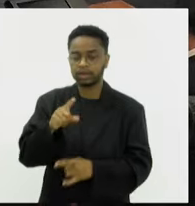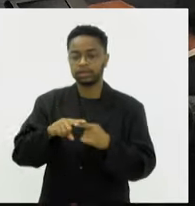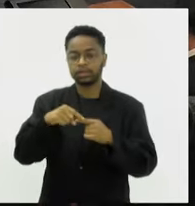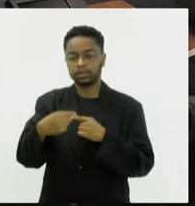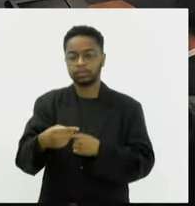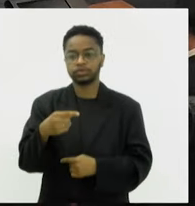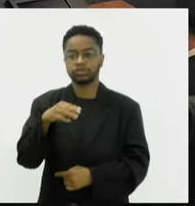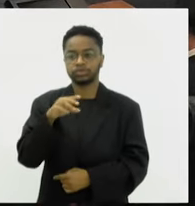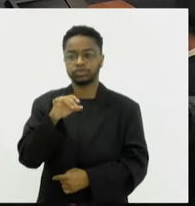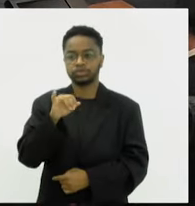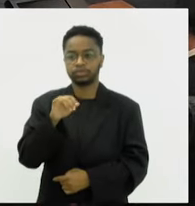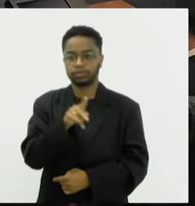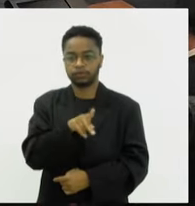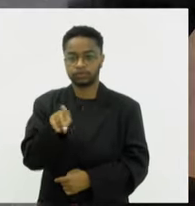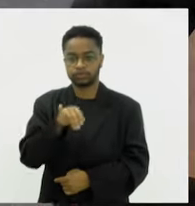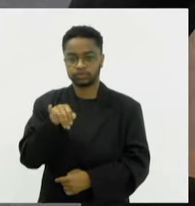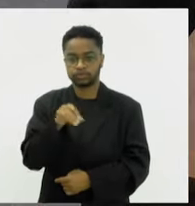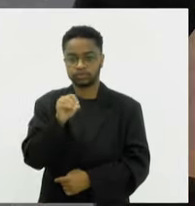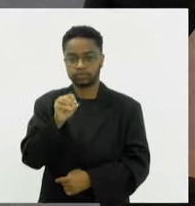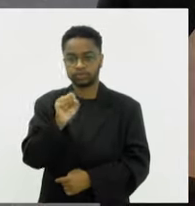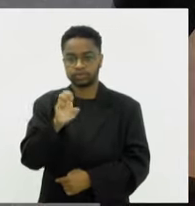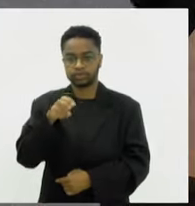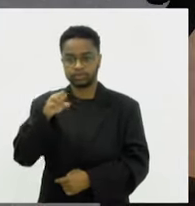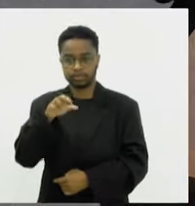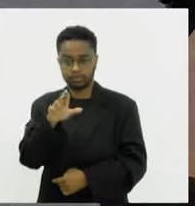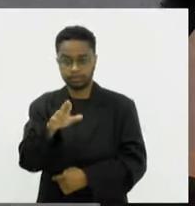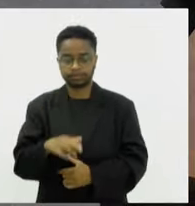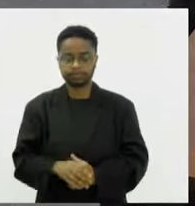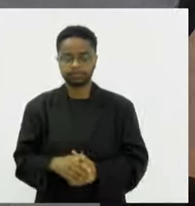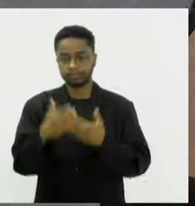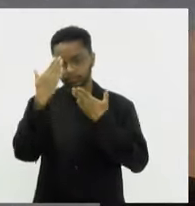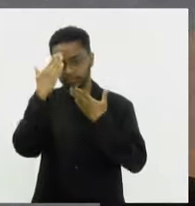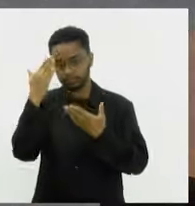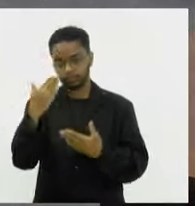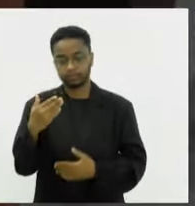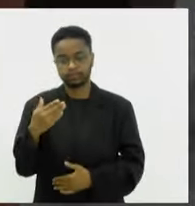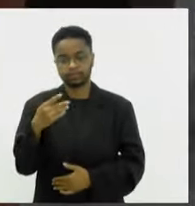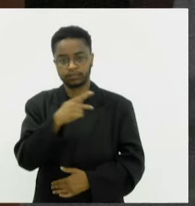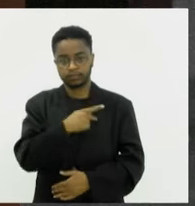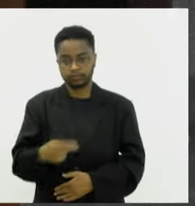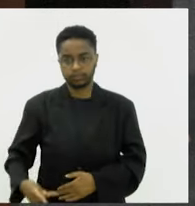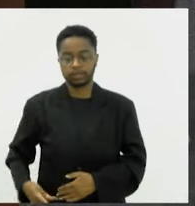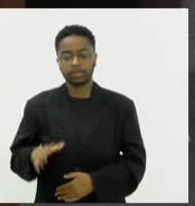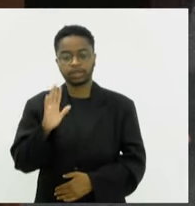seguida. Sim. Muito obrigada, senhora presidenta. Fazem